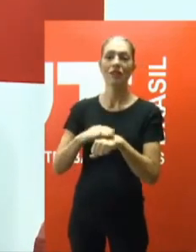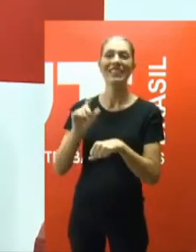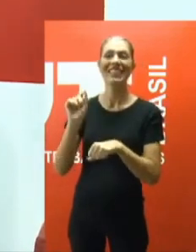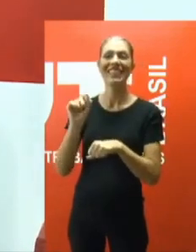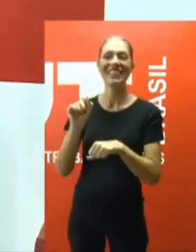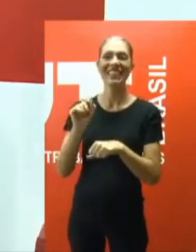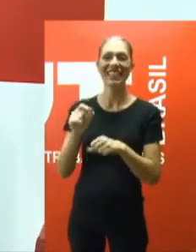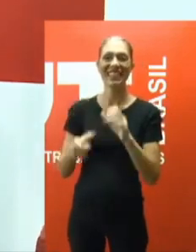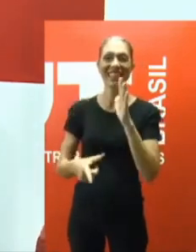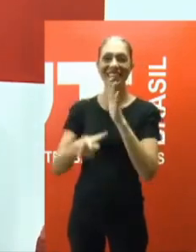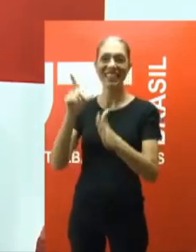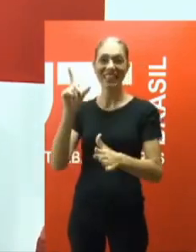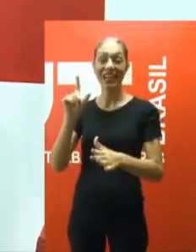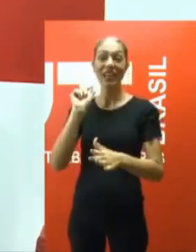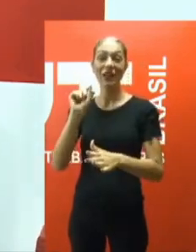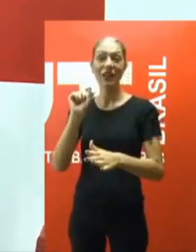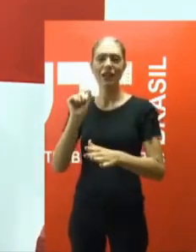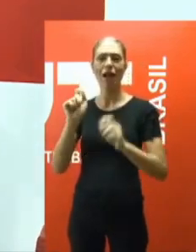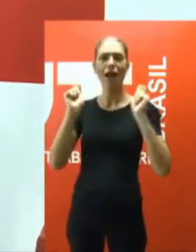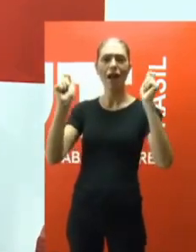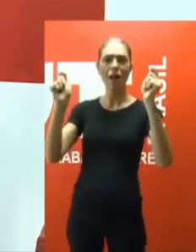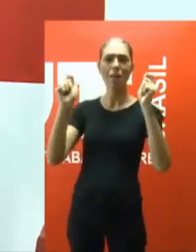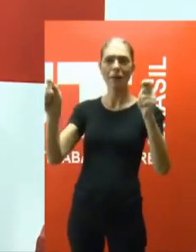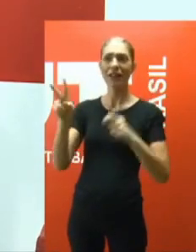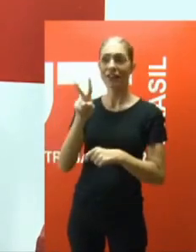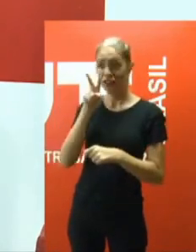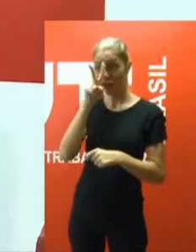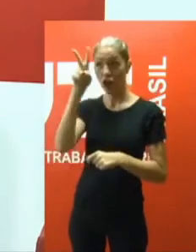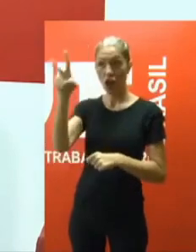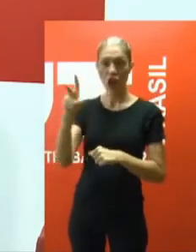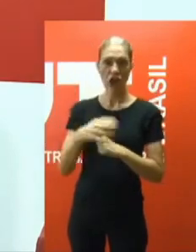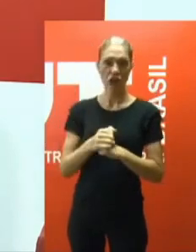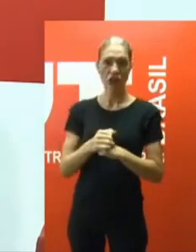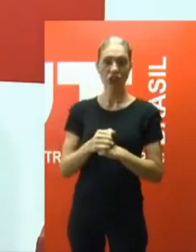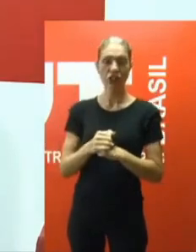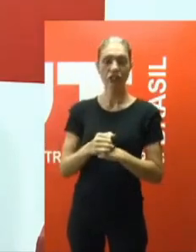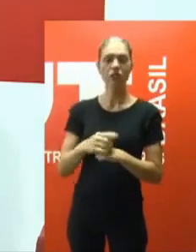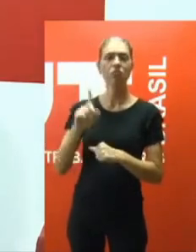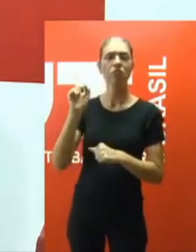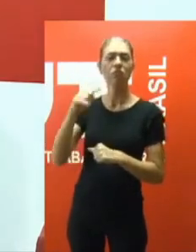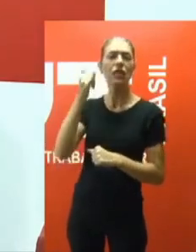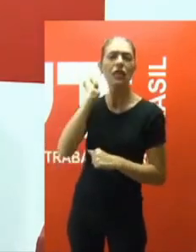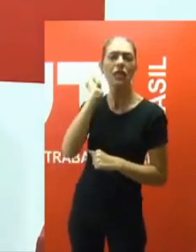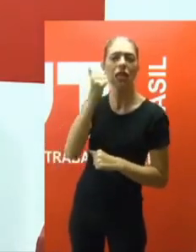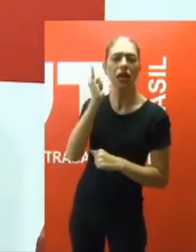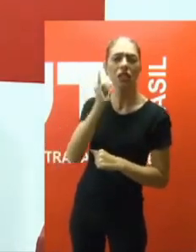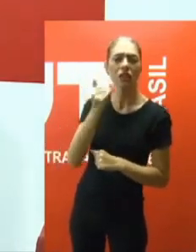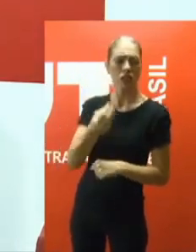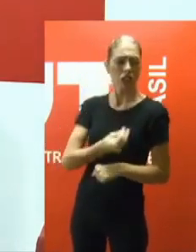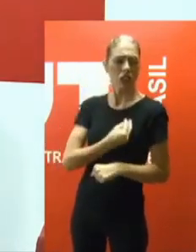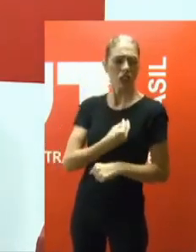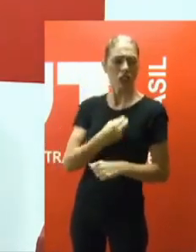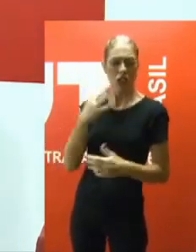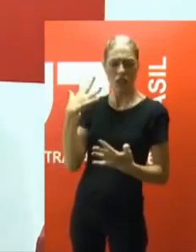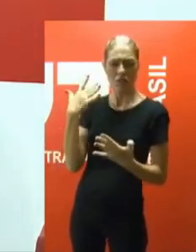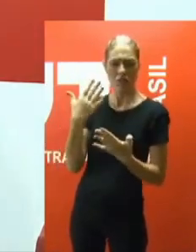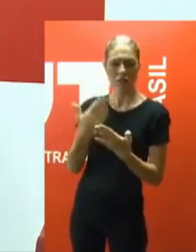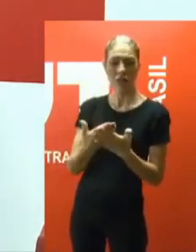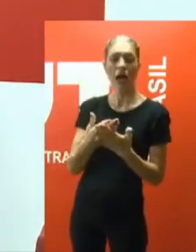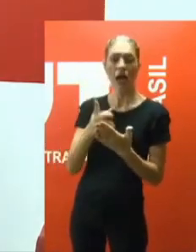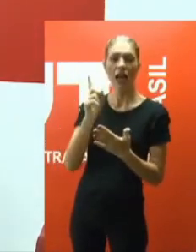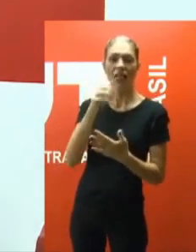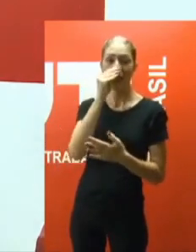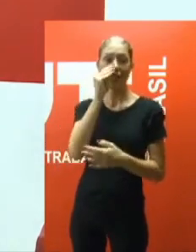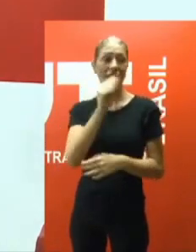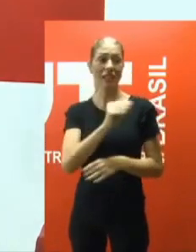antecipado por uma campanha muito forte, por uma narrativa muito forte de negação de